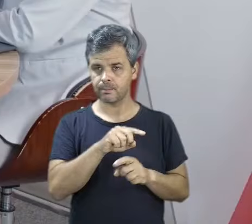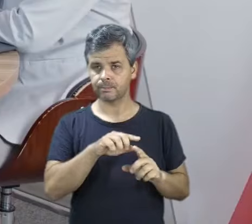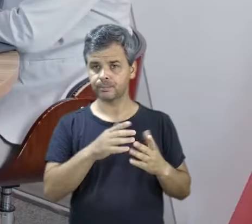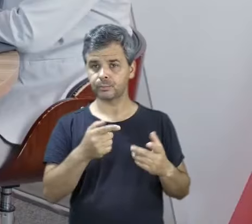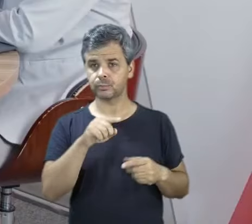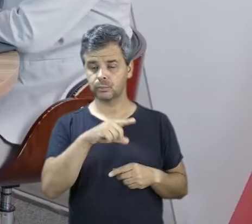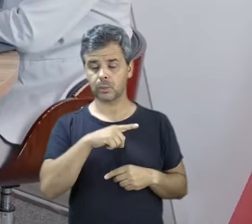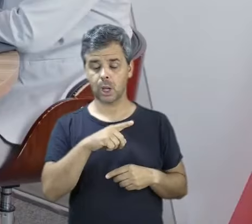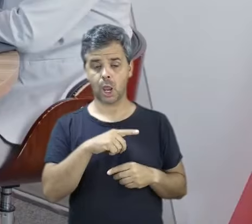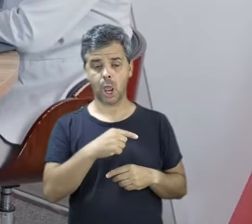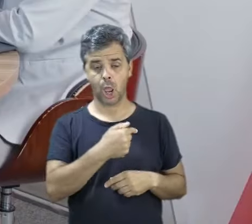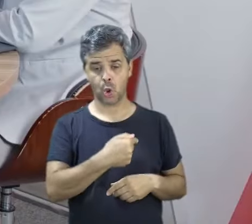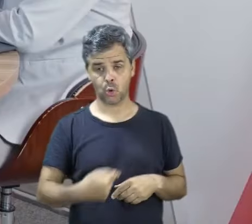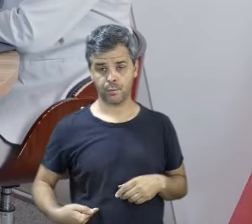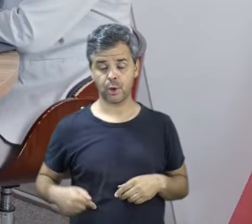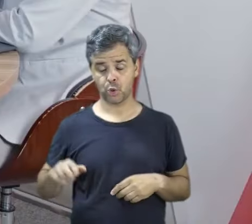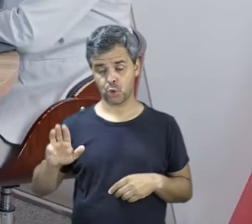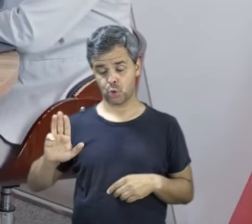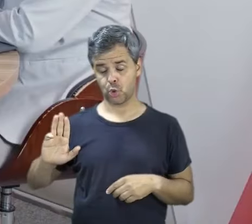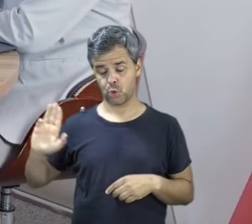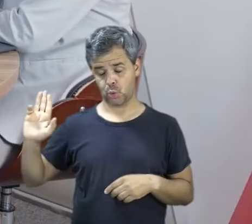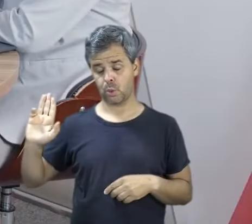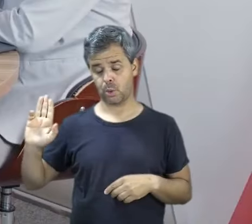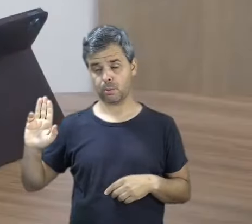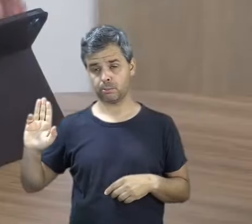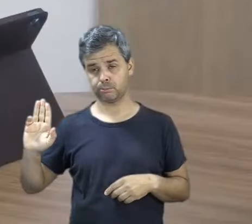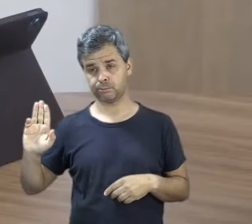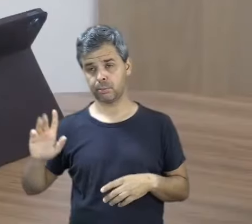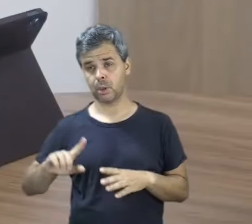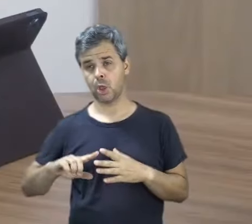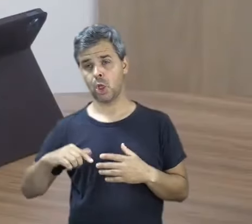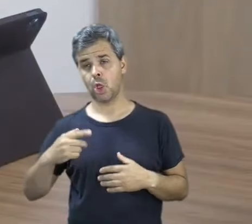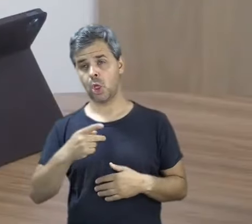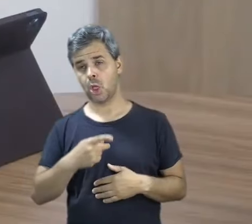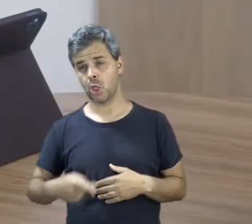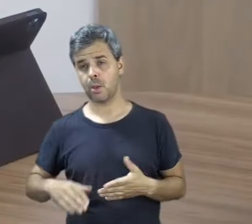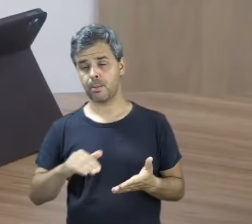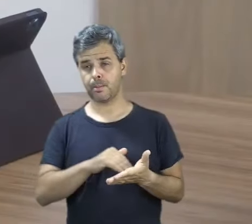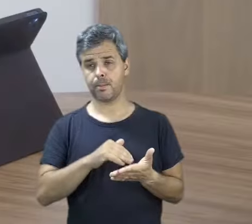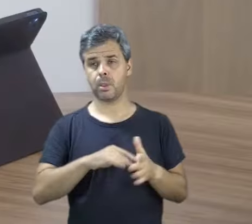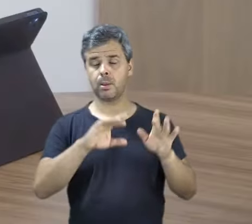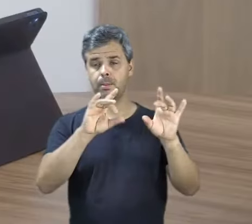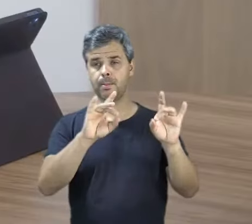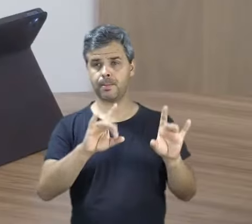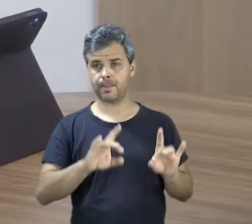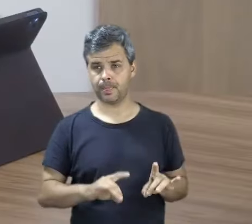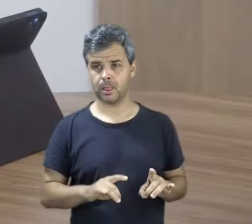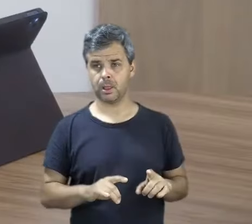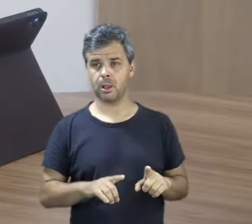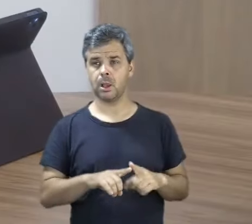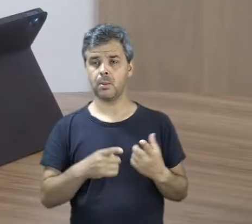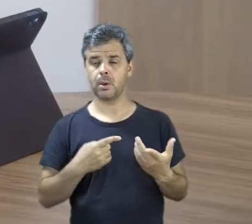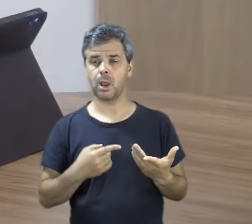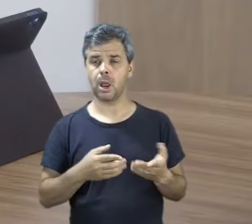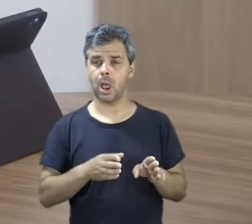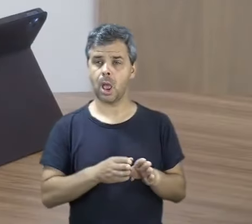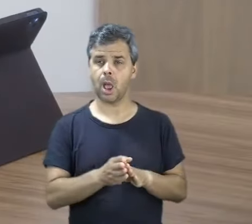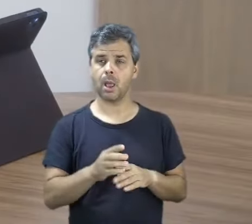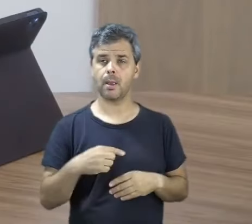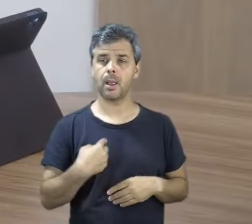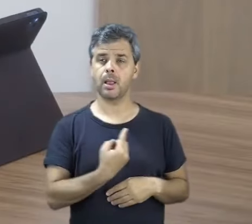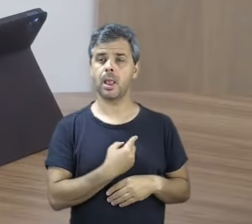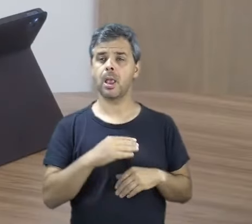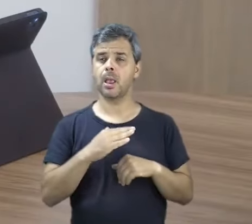momento era um governo do PT, né? Era o presidente Lula. Nós tínhamos a Secretaria Especial, que era conduzida pela